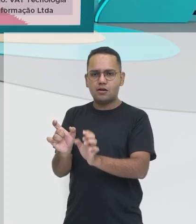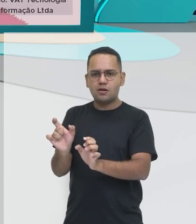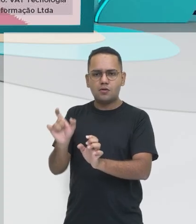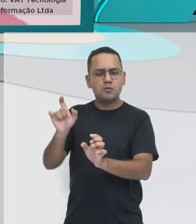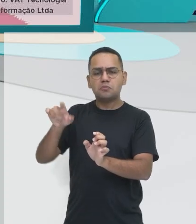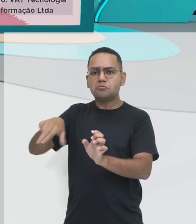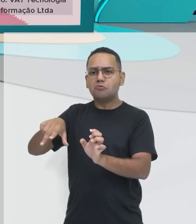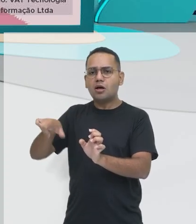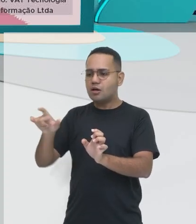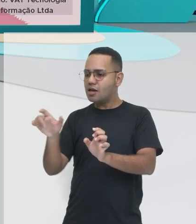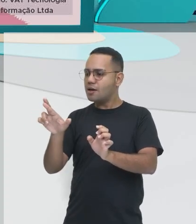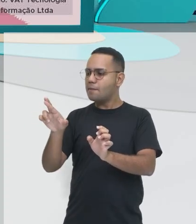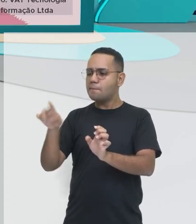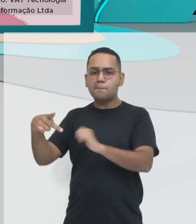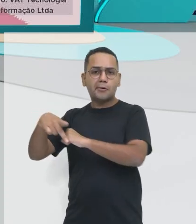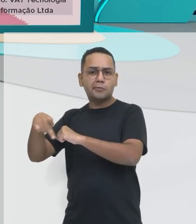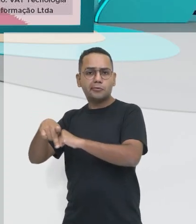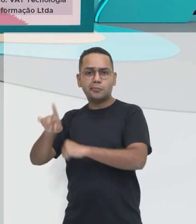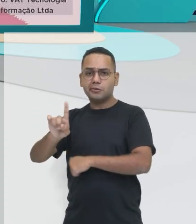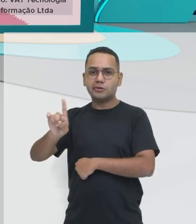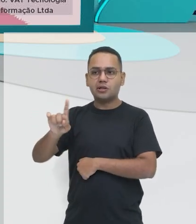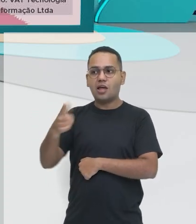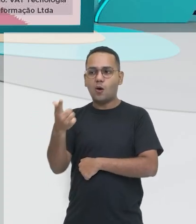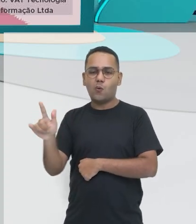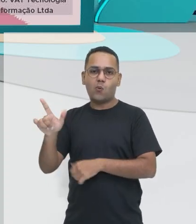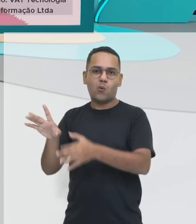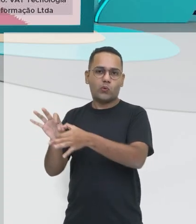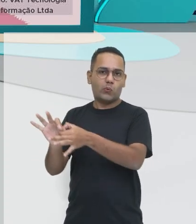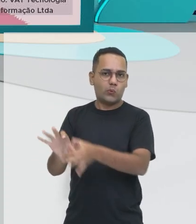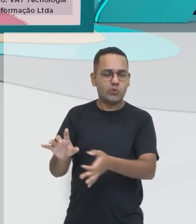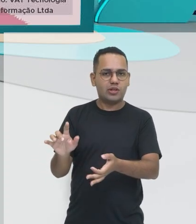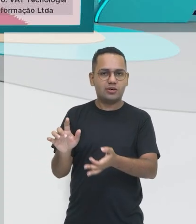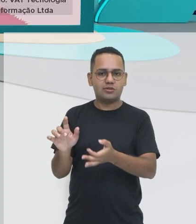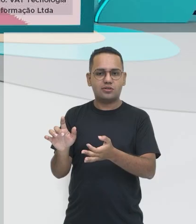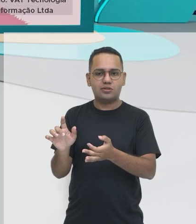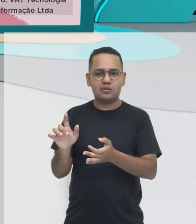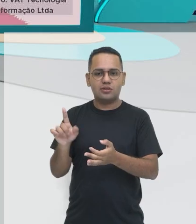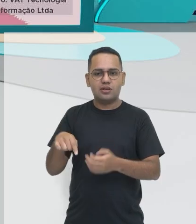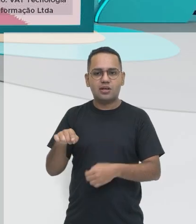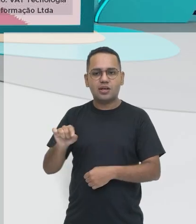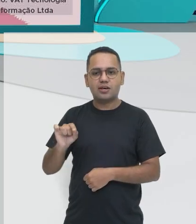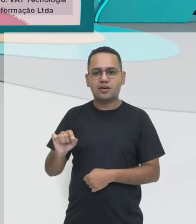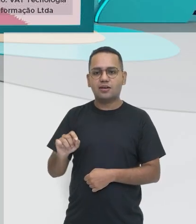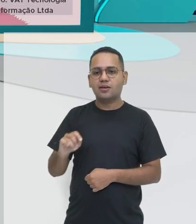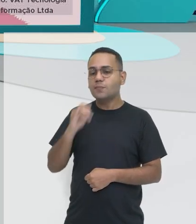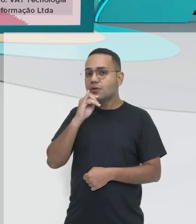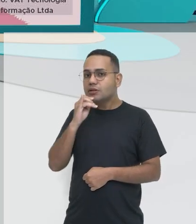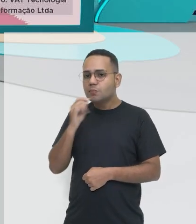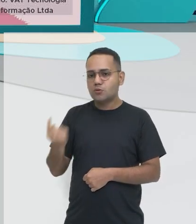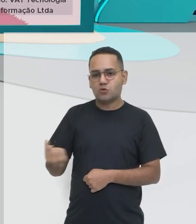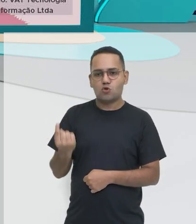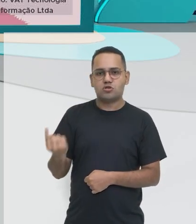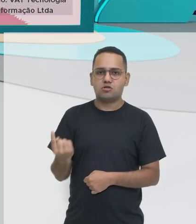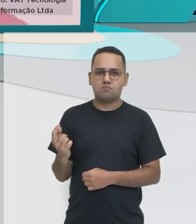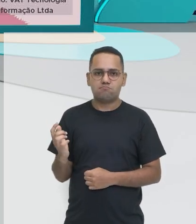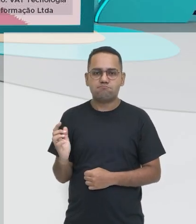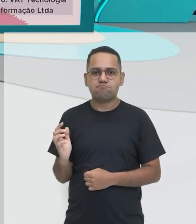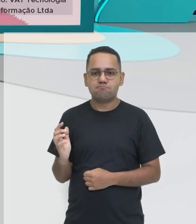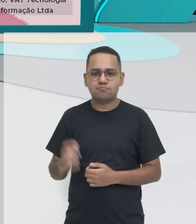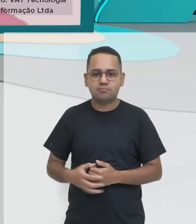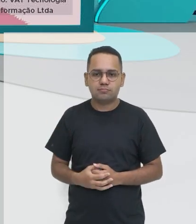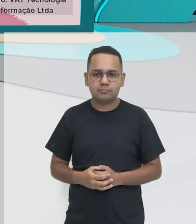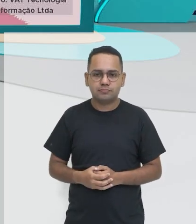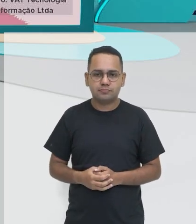pronome reflexivo, porque aí ele vai formar um outro contexto, um outro conceito que é sozinho, sozinha, certo?